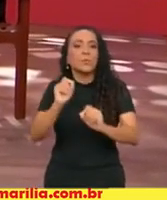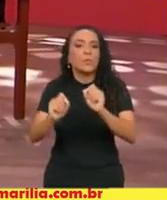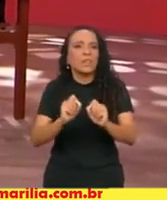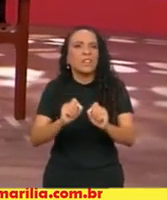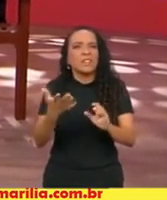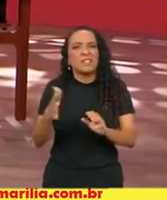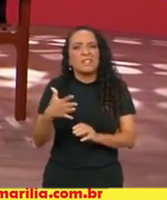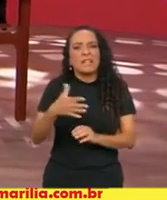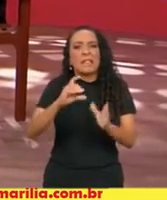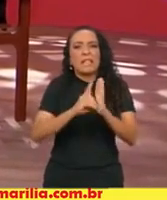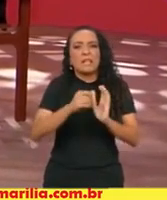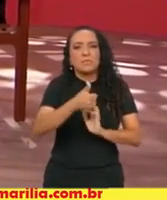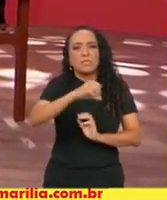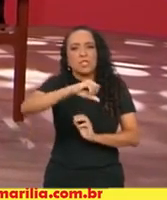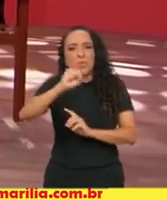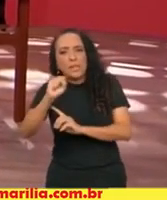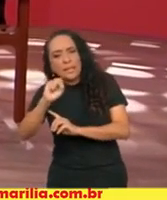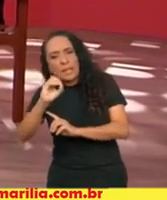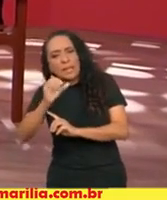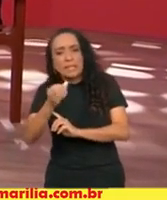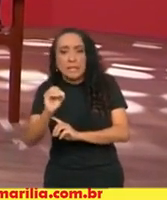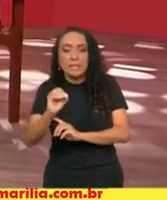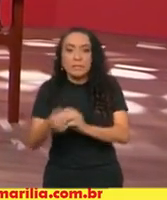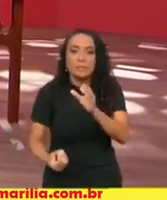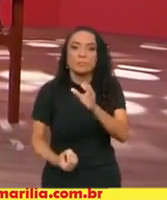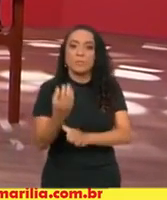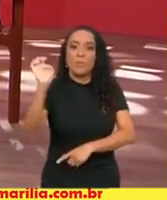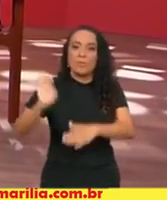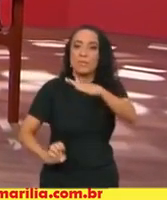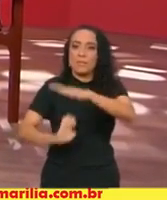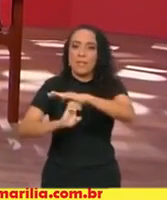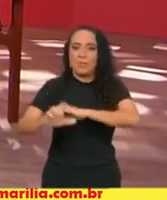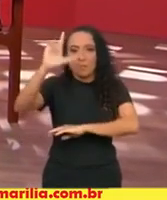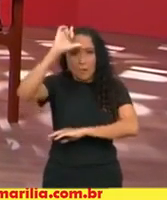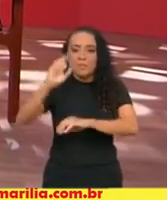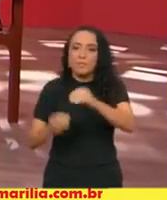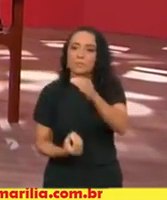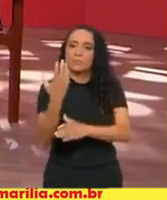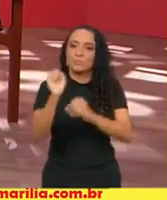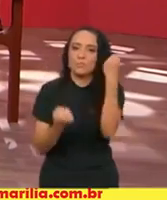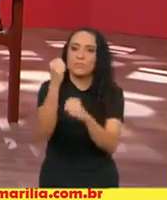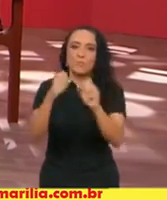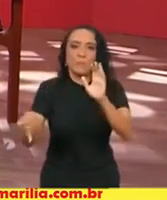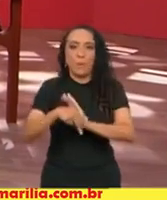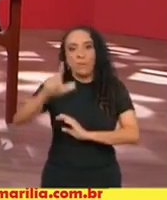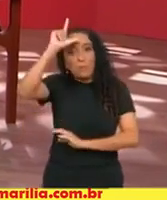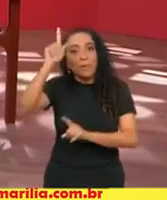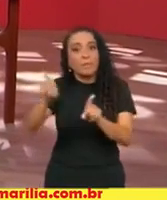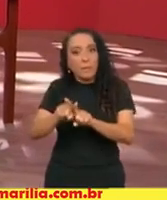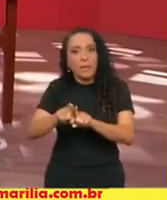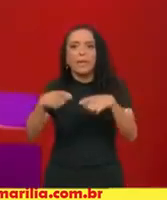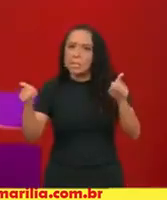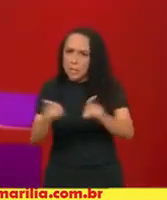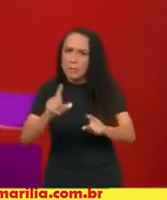décadas de 1860 e 70, surge o Estado Nacional Alemão, surge também promovendo a industrialização da Alemanha. É outro modelo a se imitar, assim